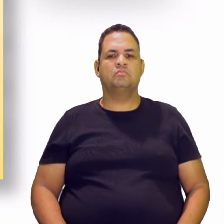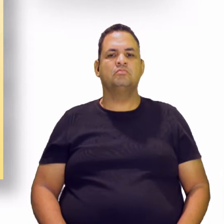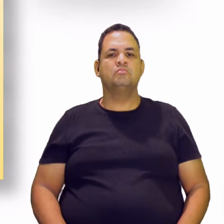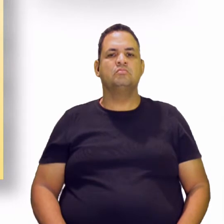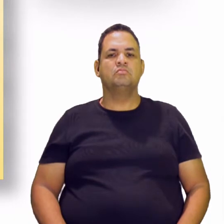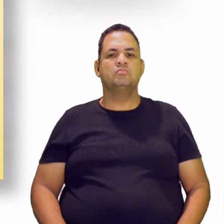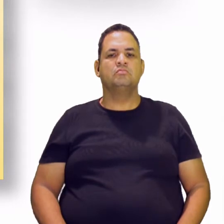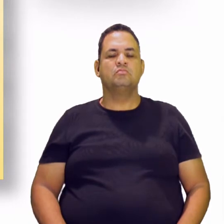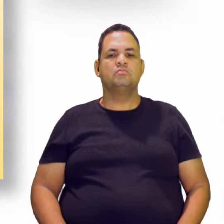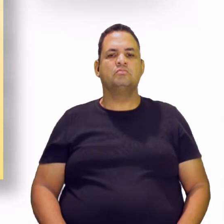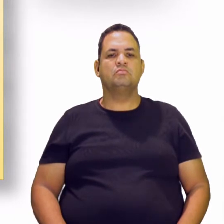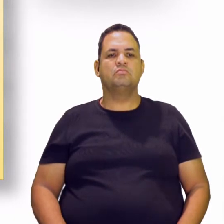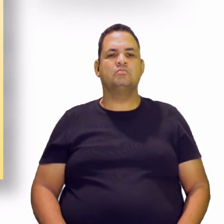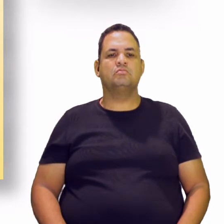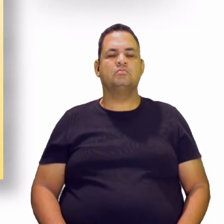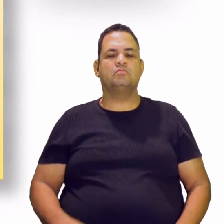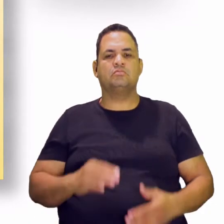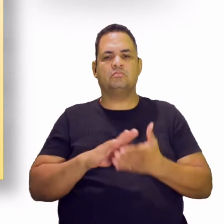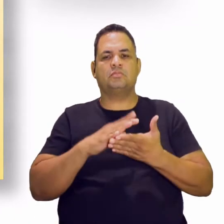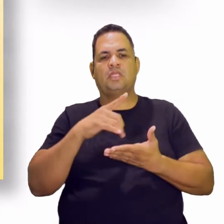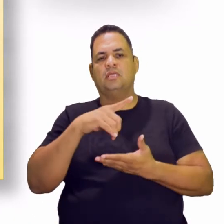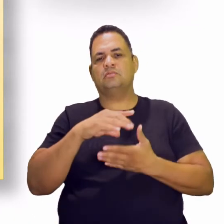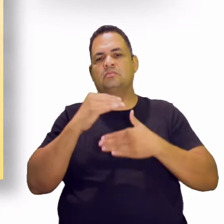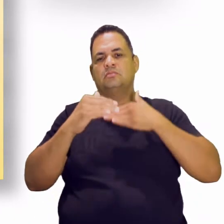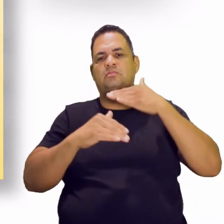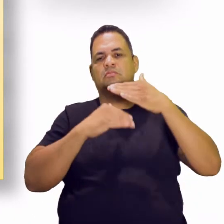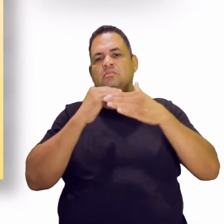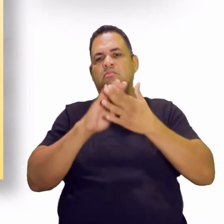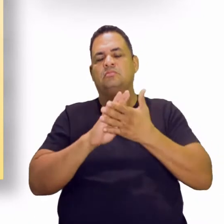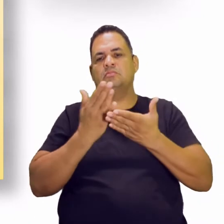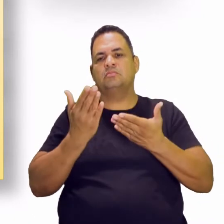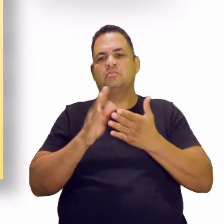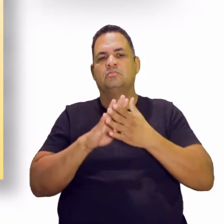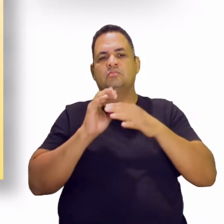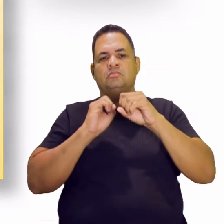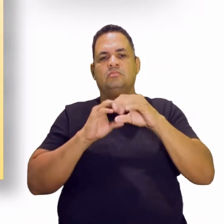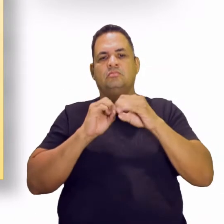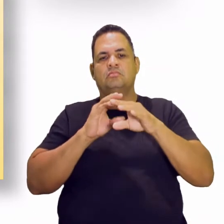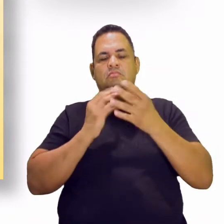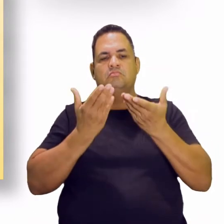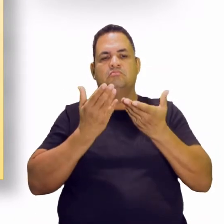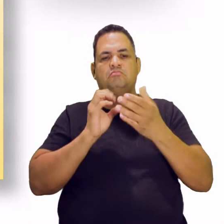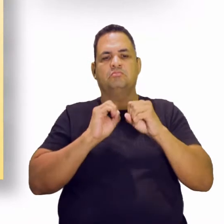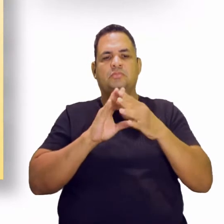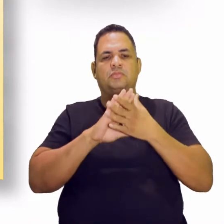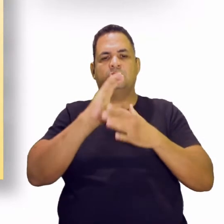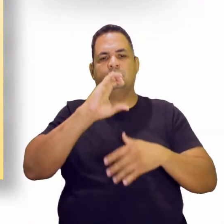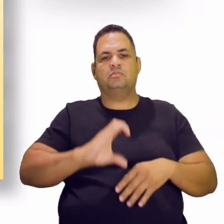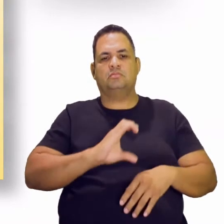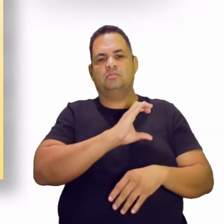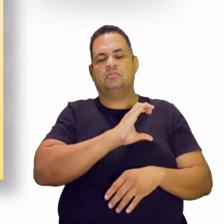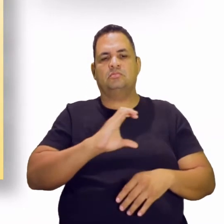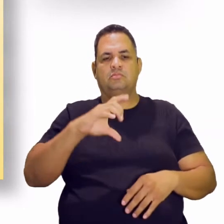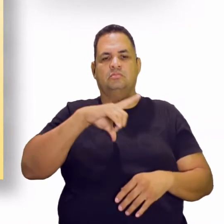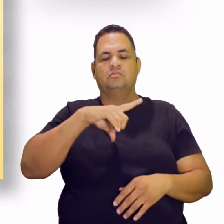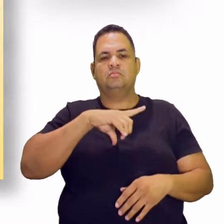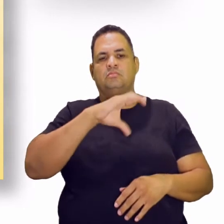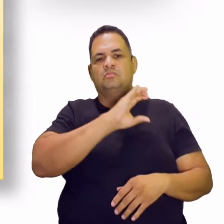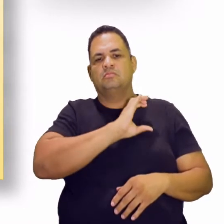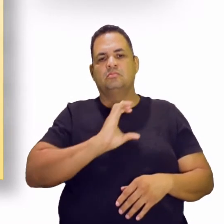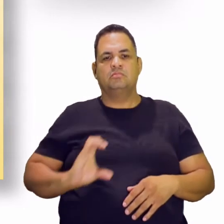era para o desenvolvimento da catequese, transmitir ensinamentos católicos, havia, então,